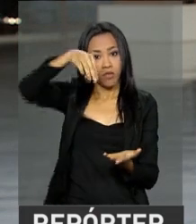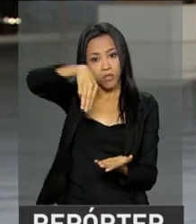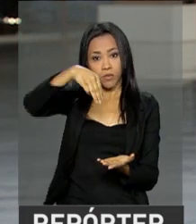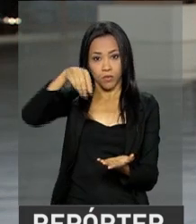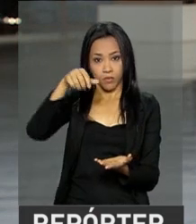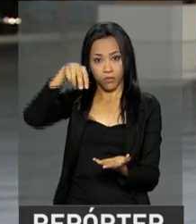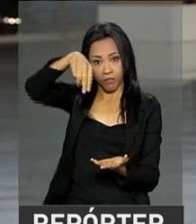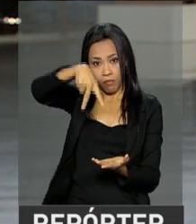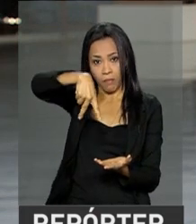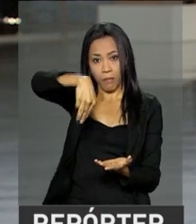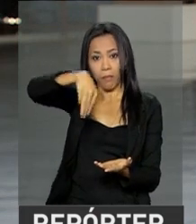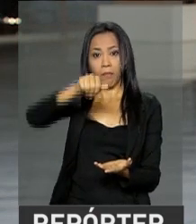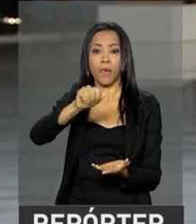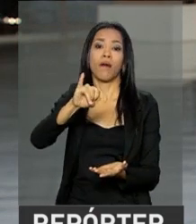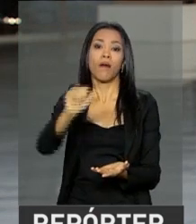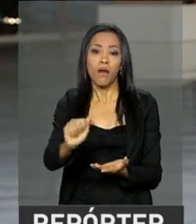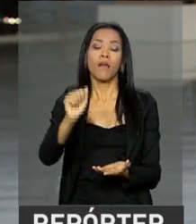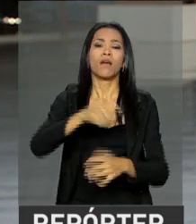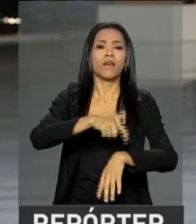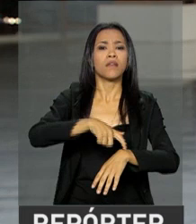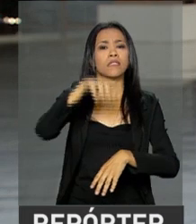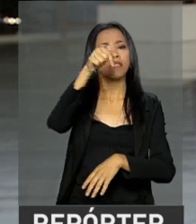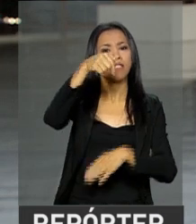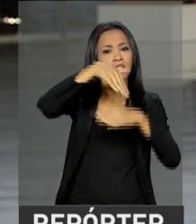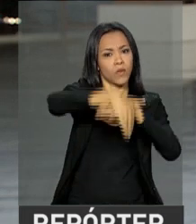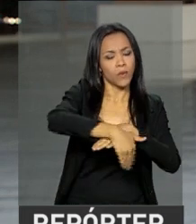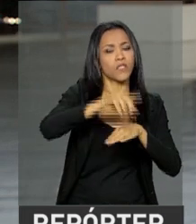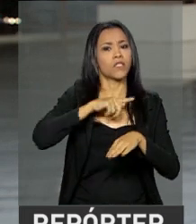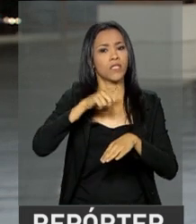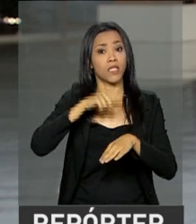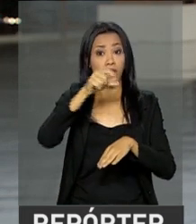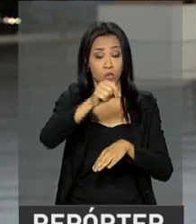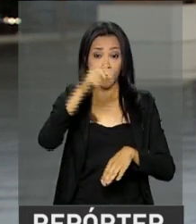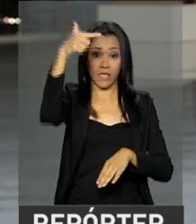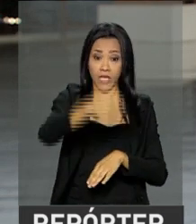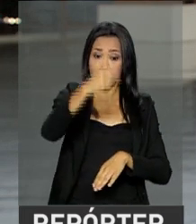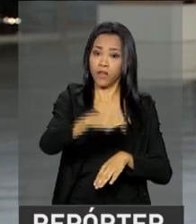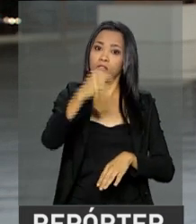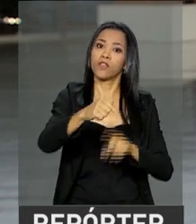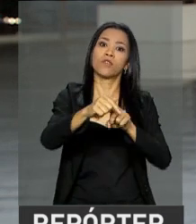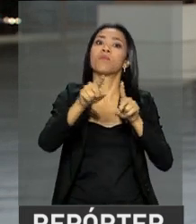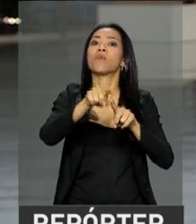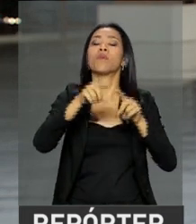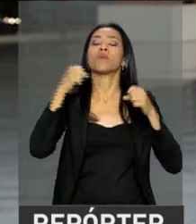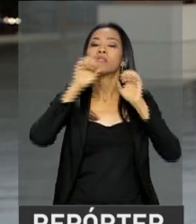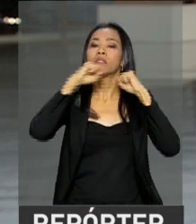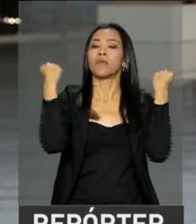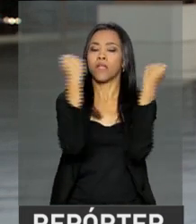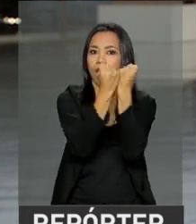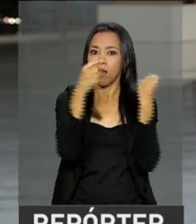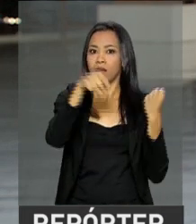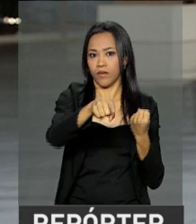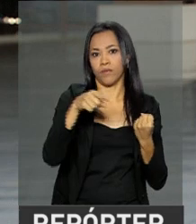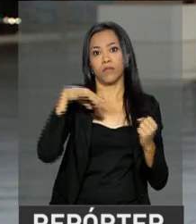da noite às 7 da noite ele participa da abertura do sétimo seminário internacional de Direito Administrativo e